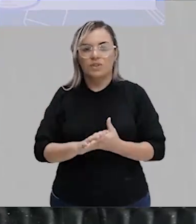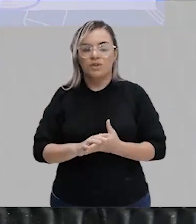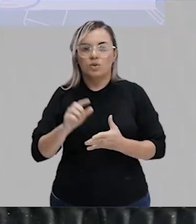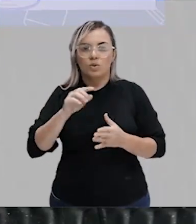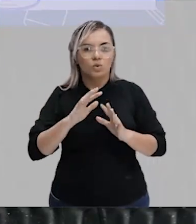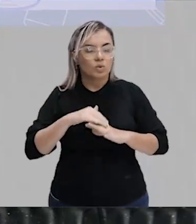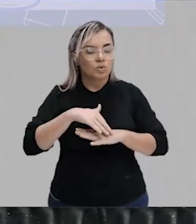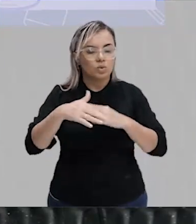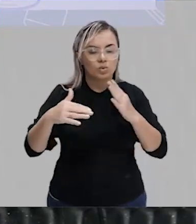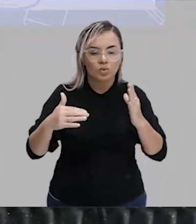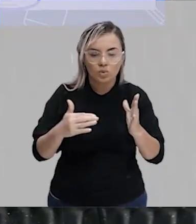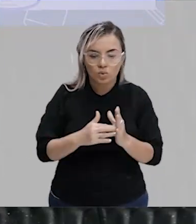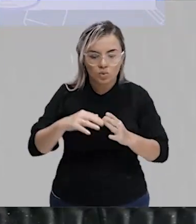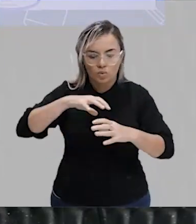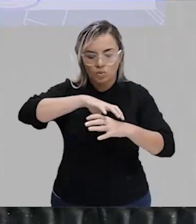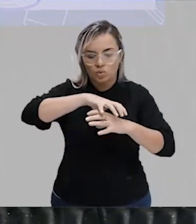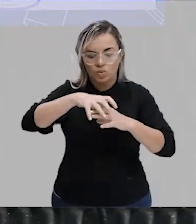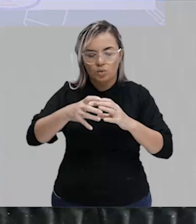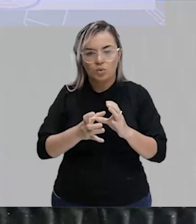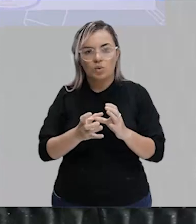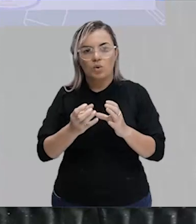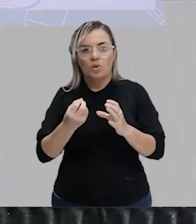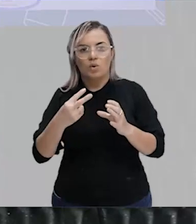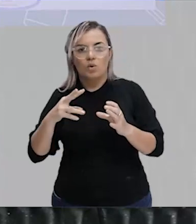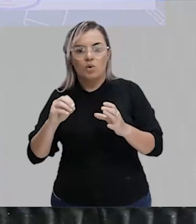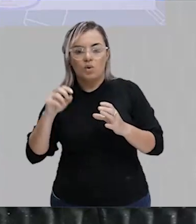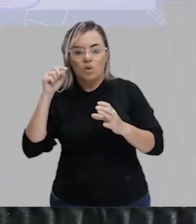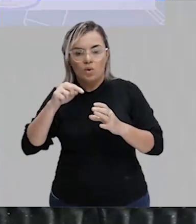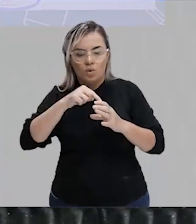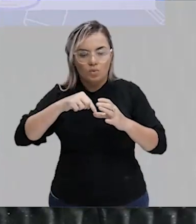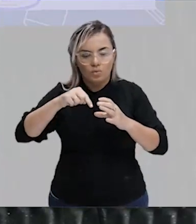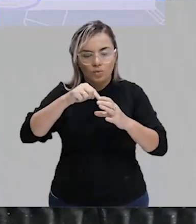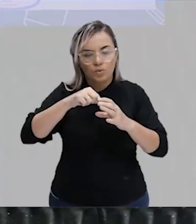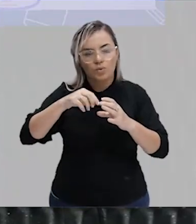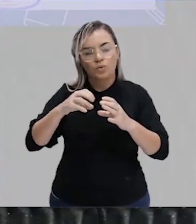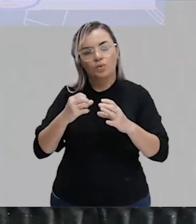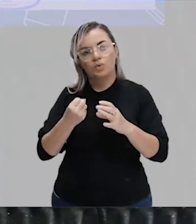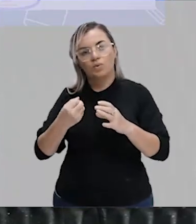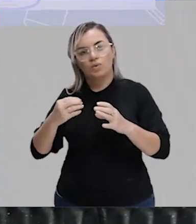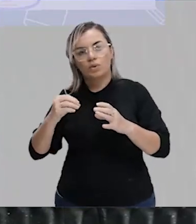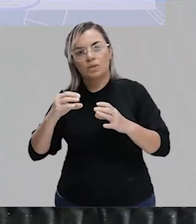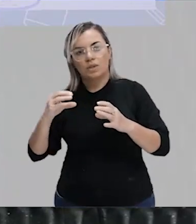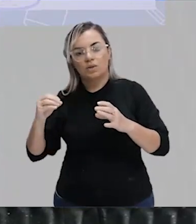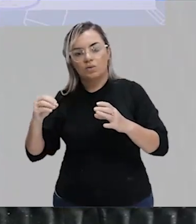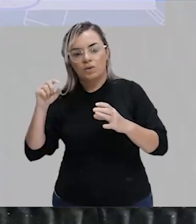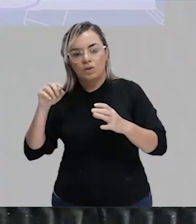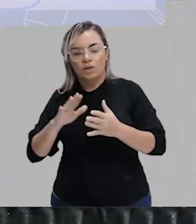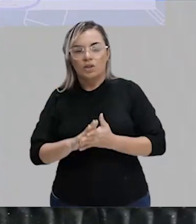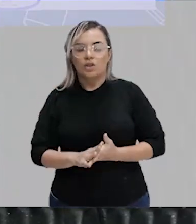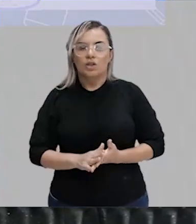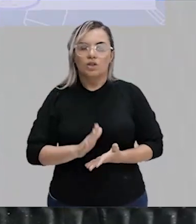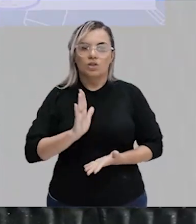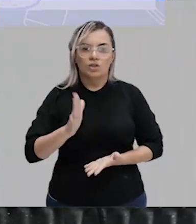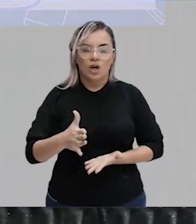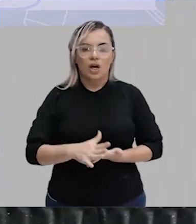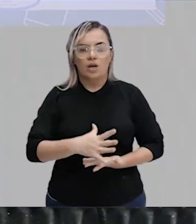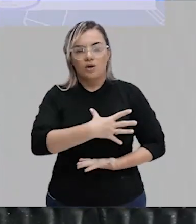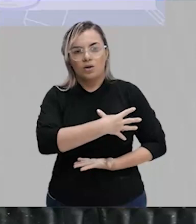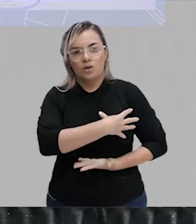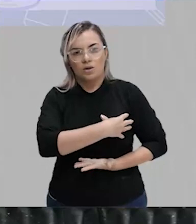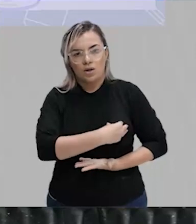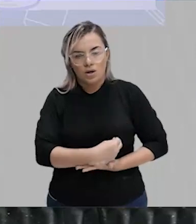estar presentes no ovo, lá no saco vitelínico. Nos mamíferos, eles possuem saco vitelínico, só que ele